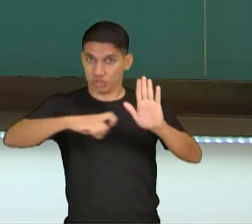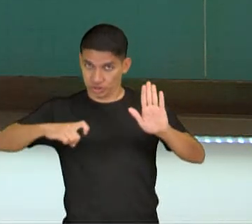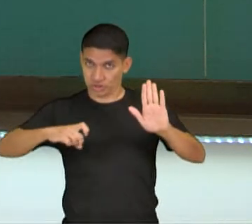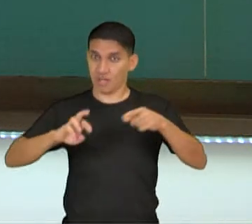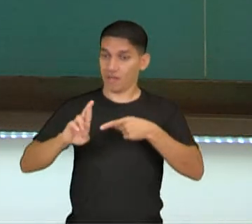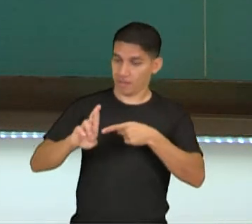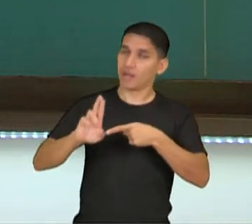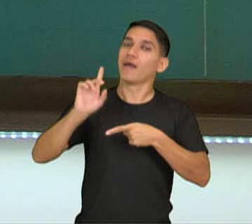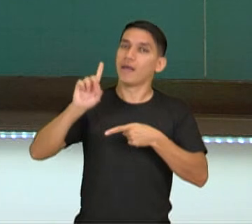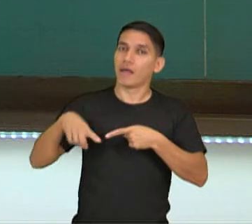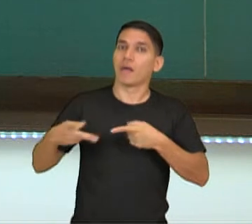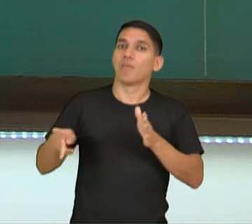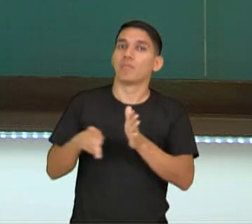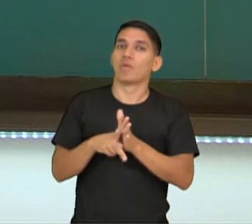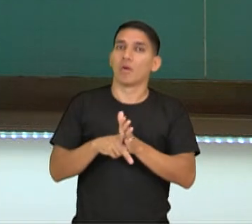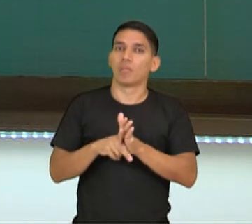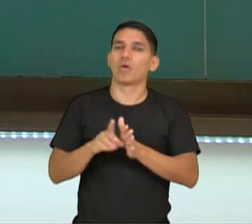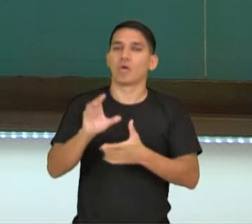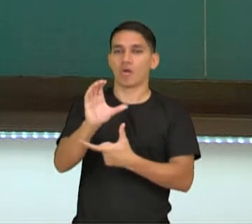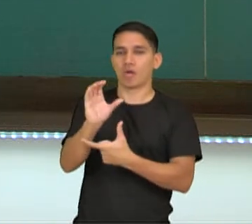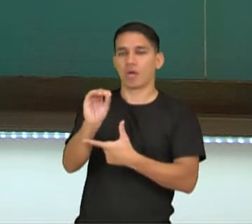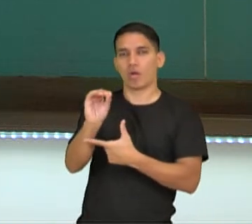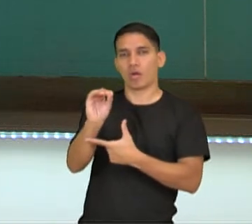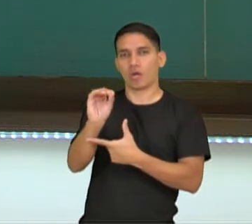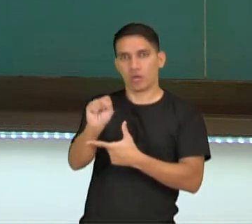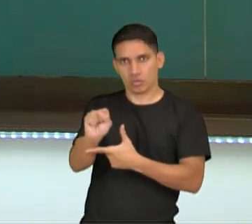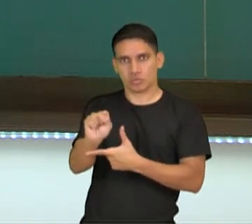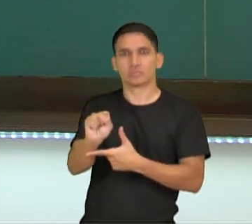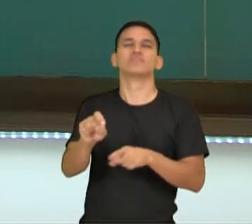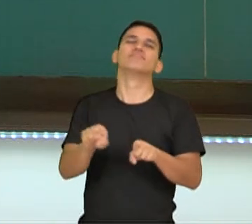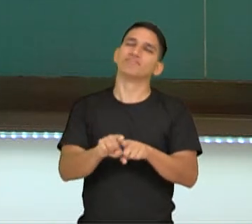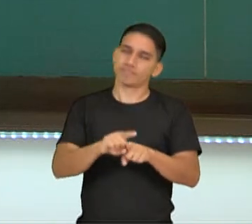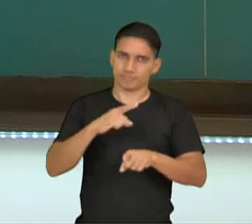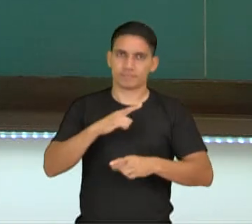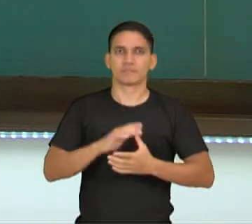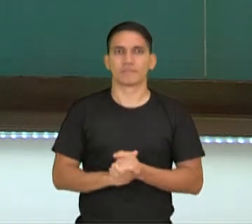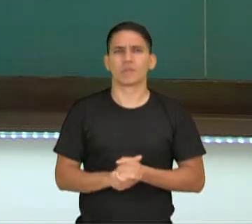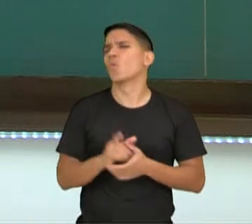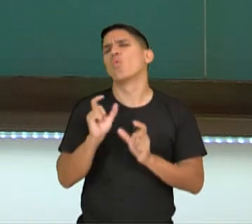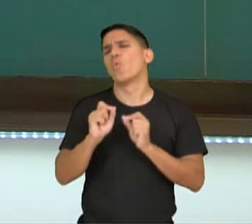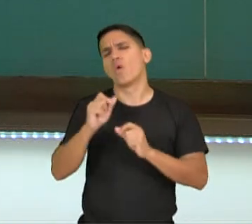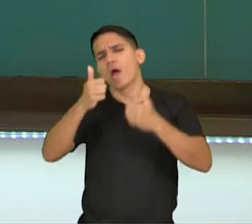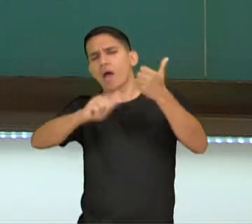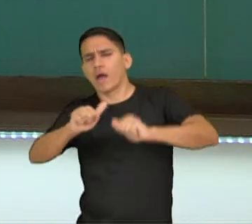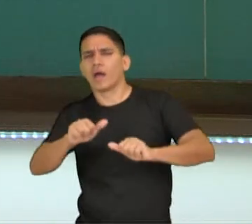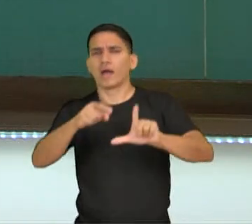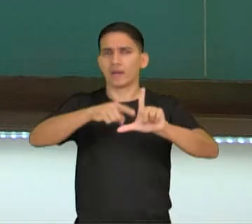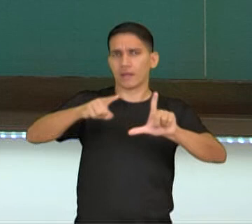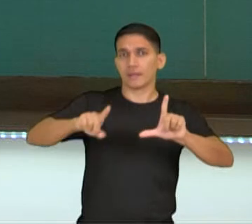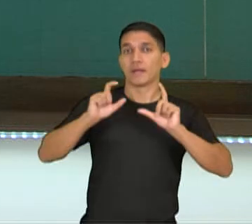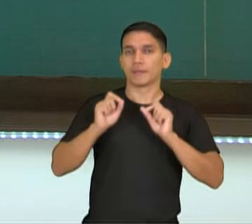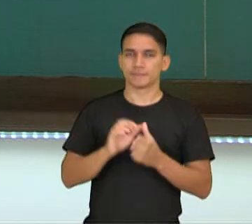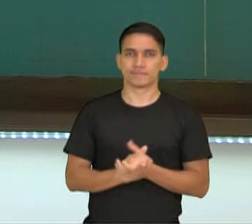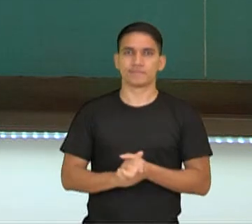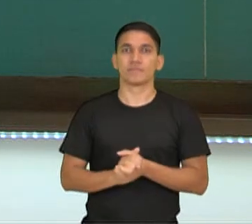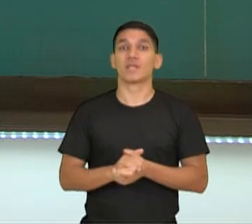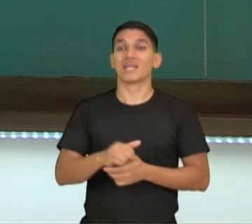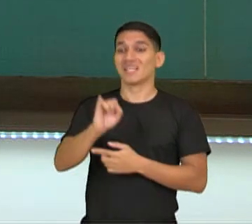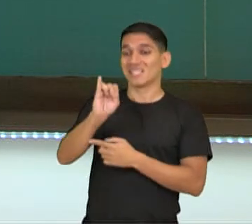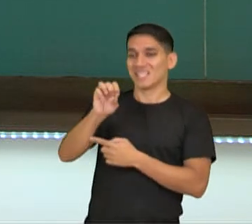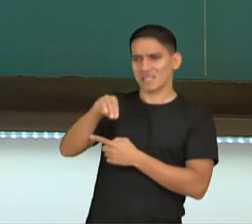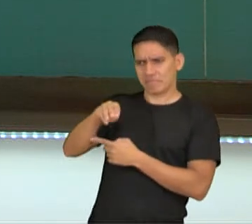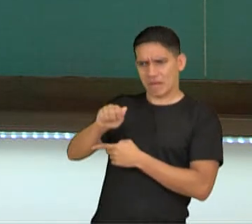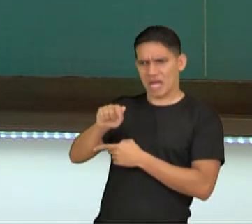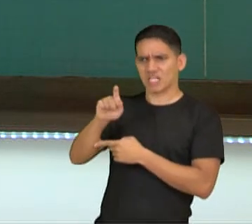valor de cosseno, tá? Que mais que a gente pode concluir olhando esse gráfico? De que a imagem